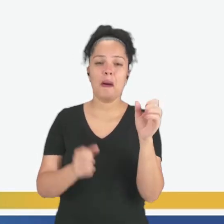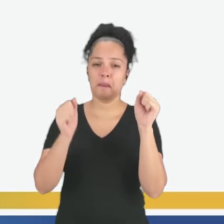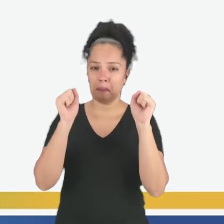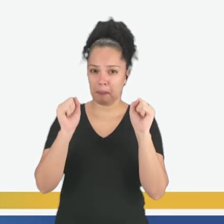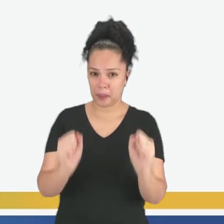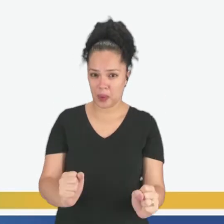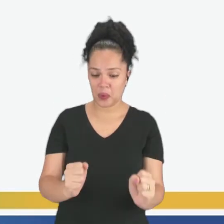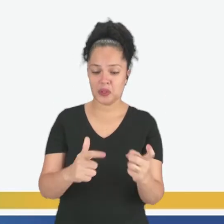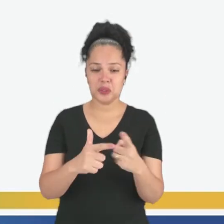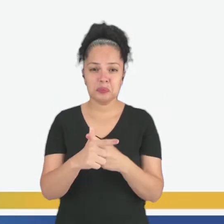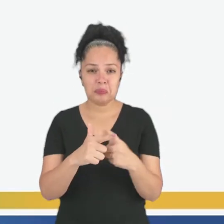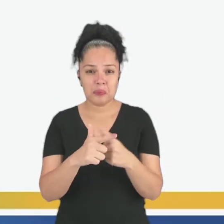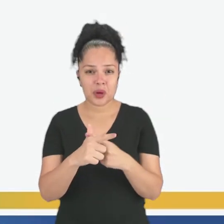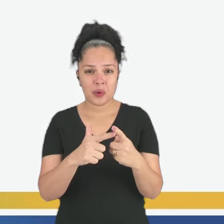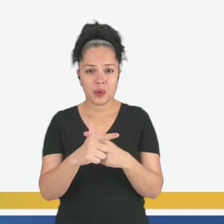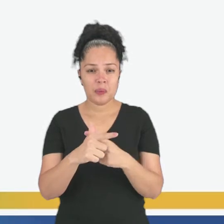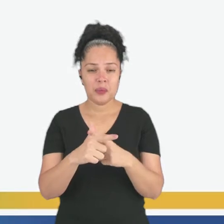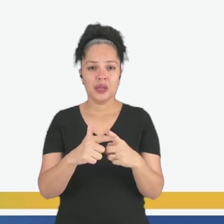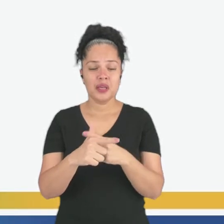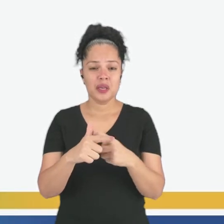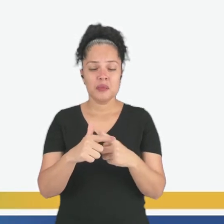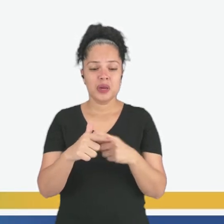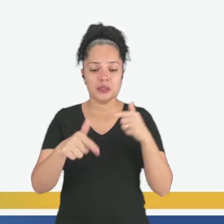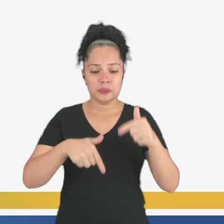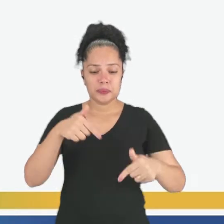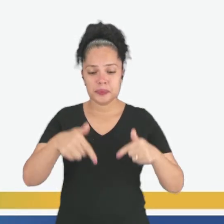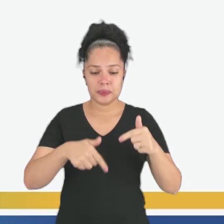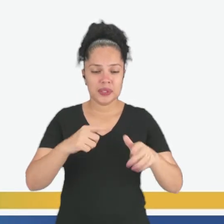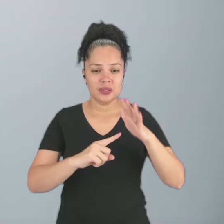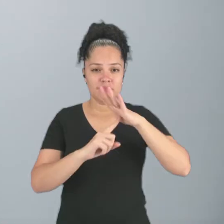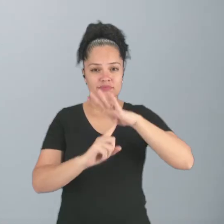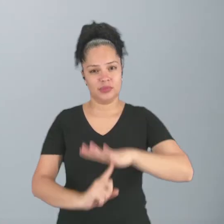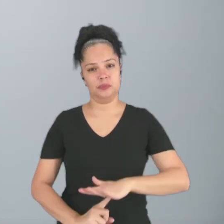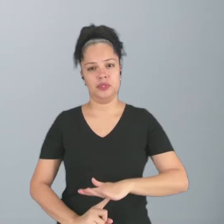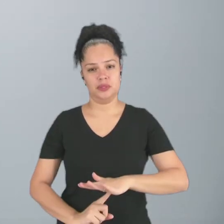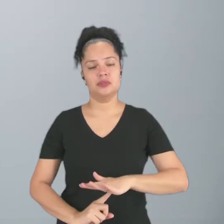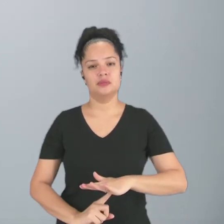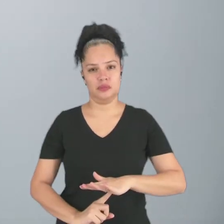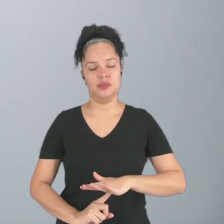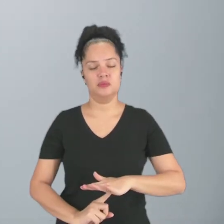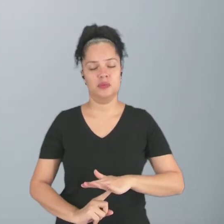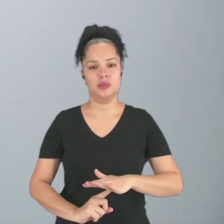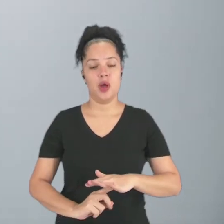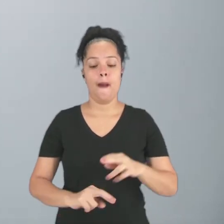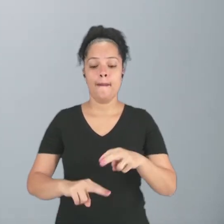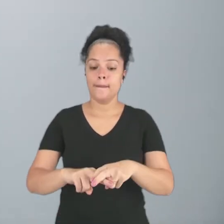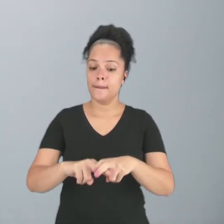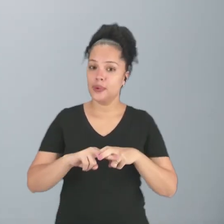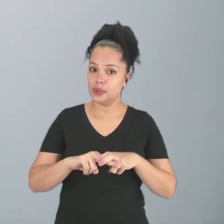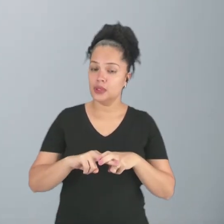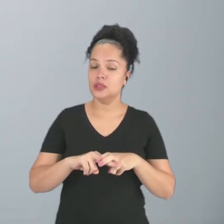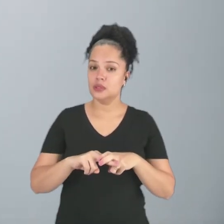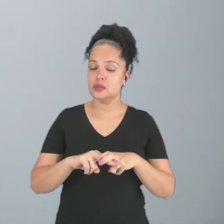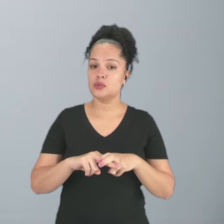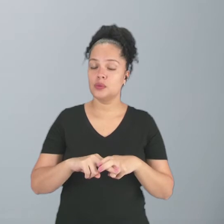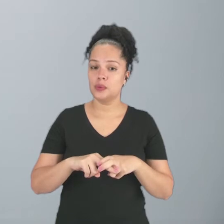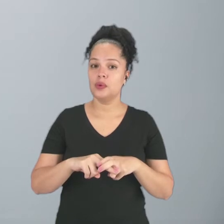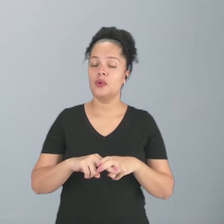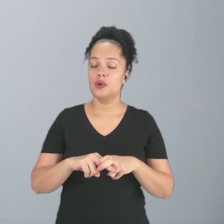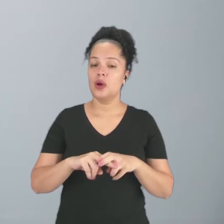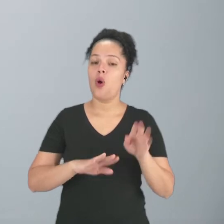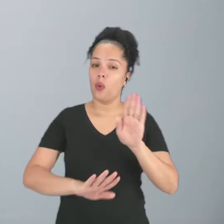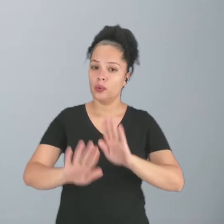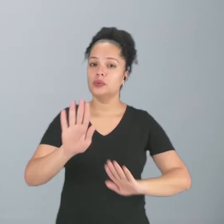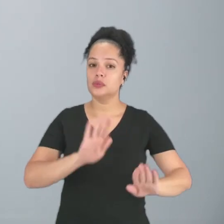mudanças químicas que podem levar à depressão. Então, todas essas são sintomas, são causas, são efeitos de uma má